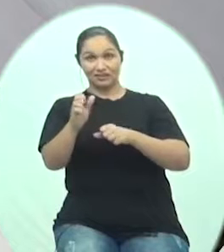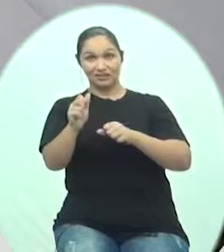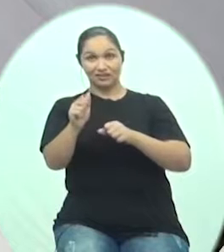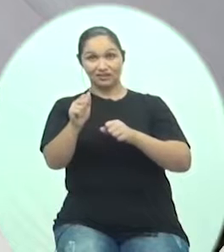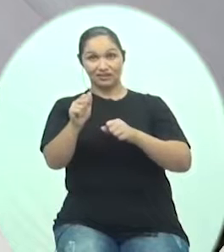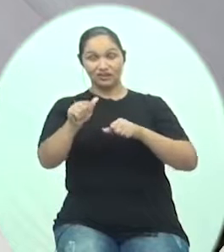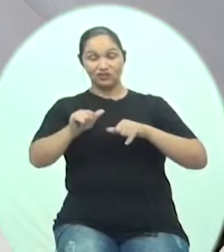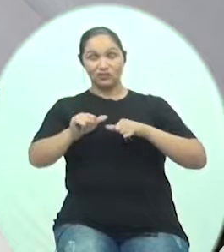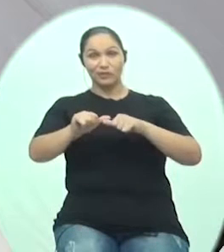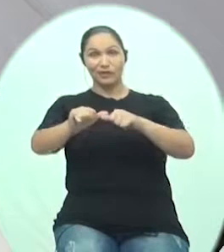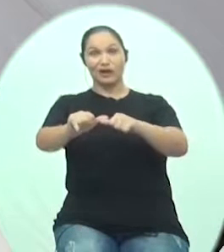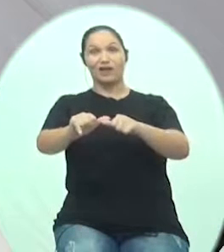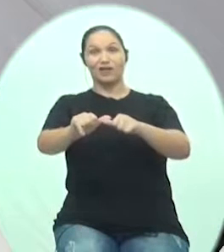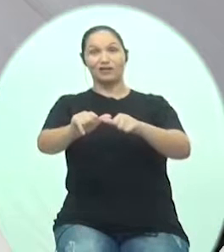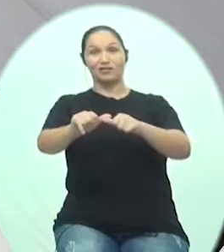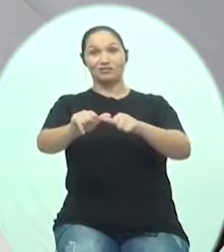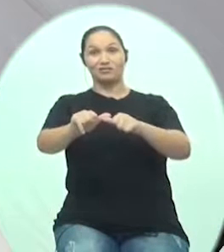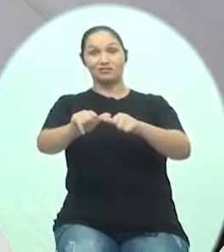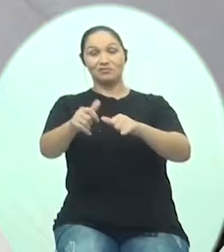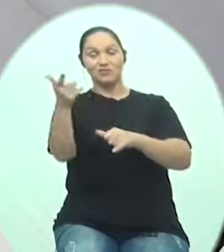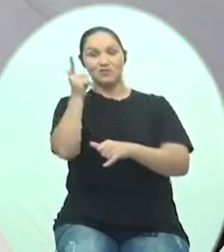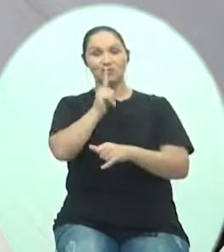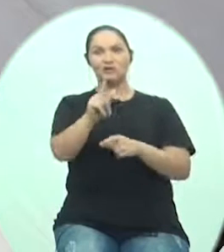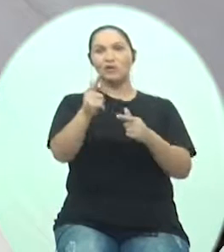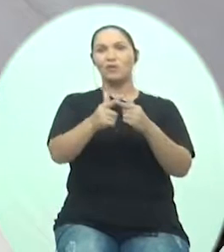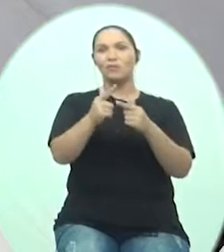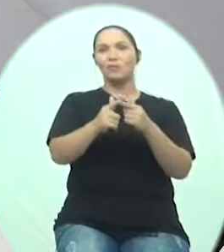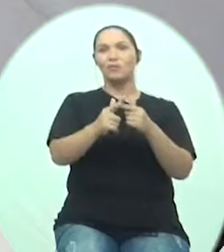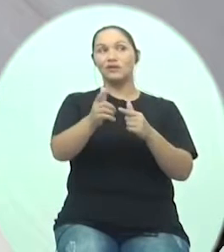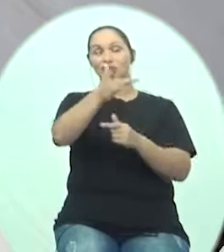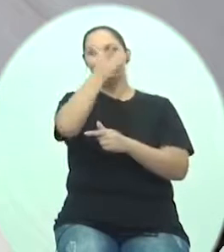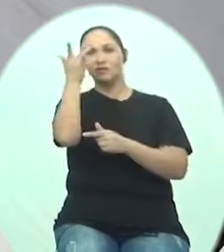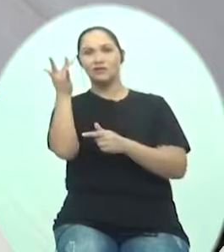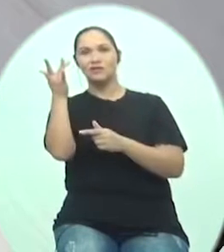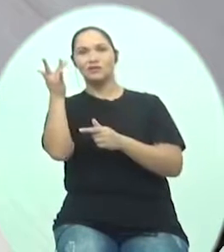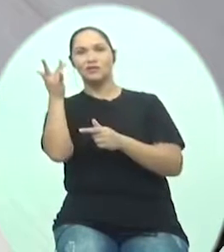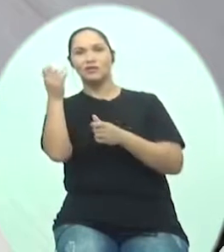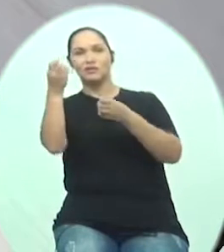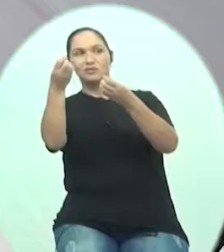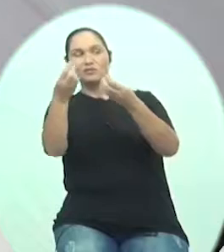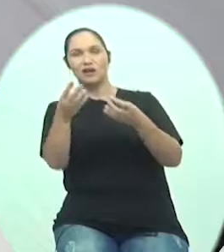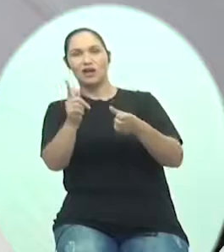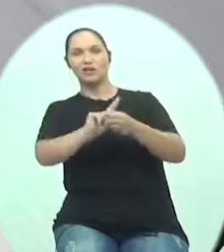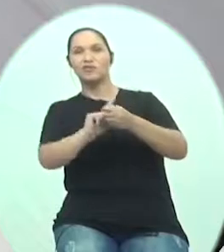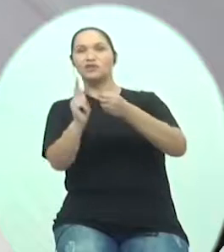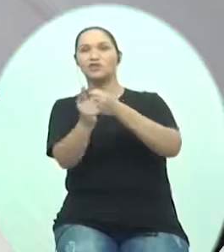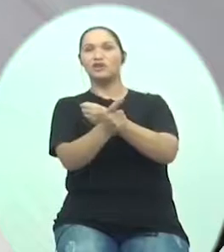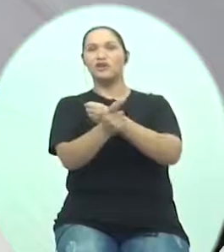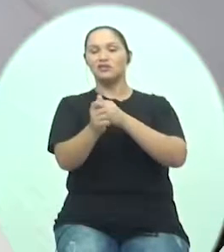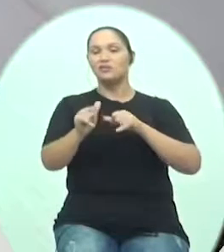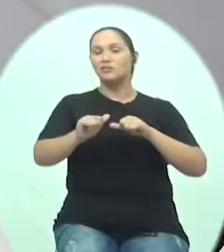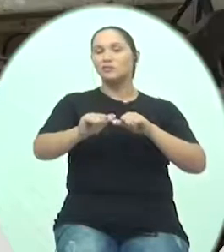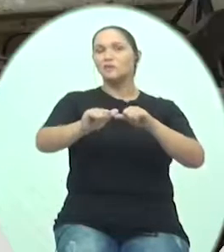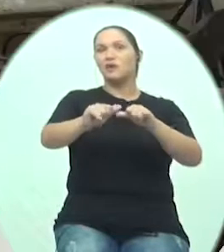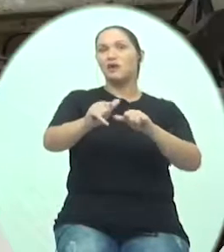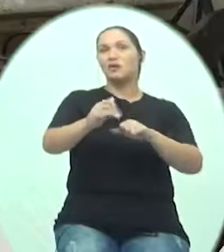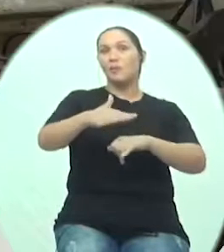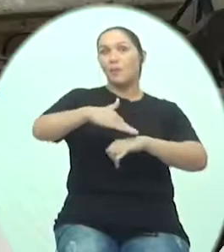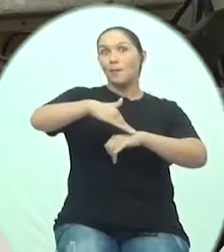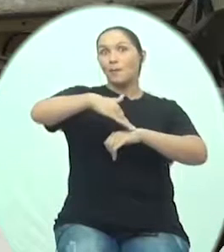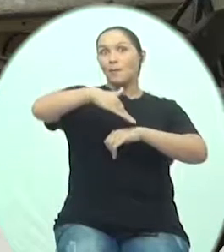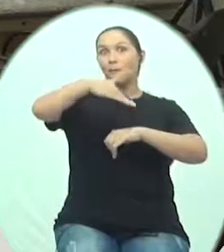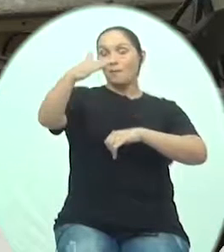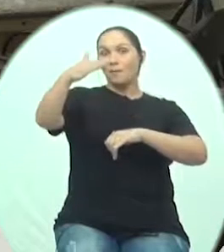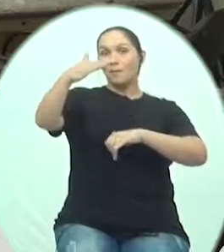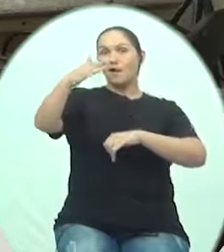pelo como supermercado mais admirado de Santa Catarina anteo